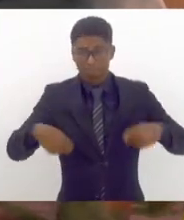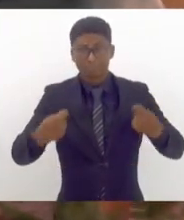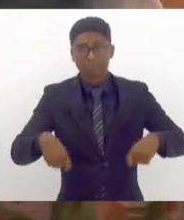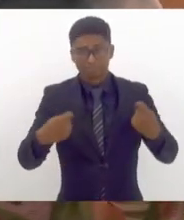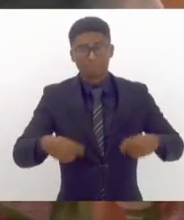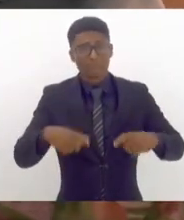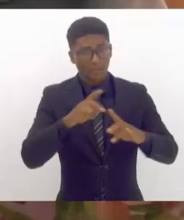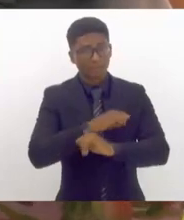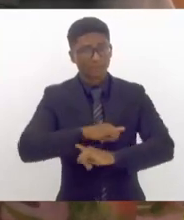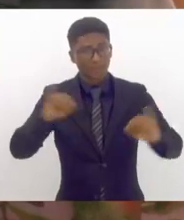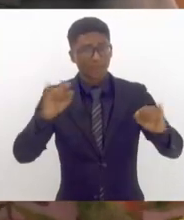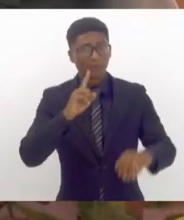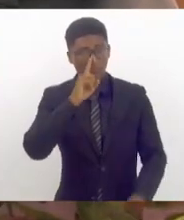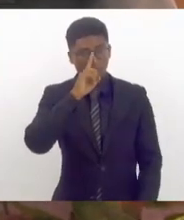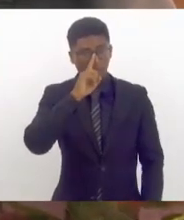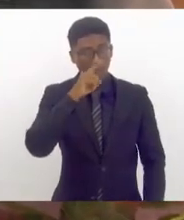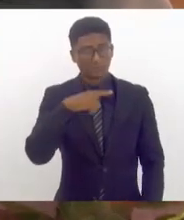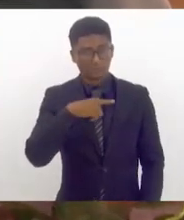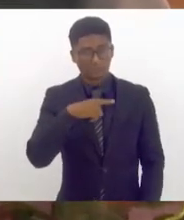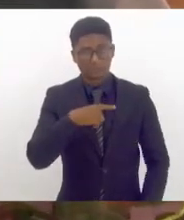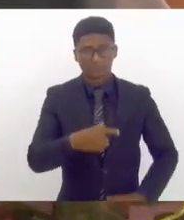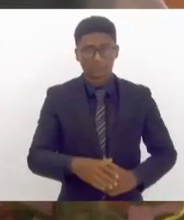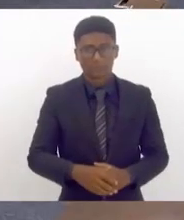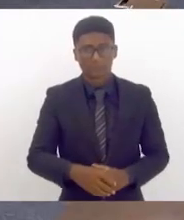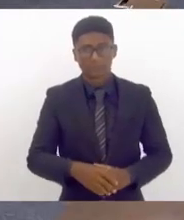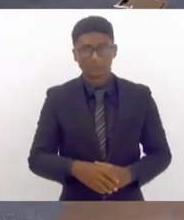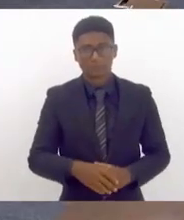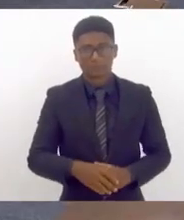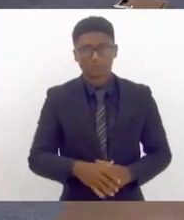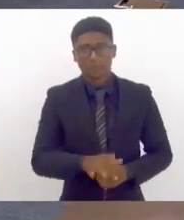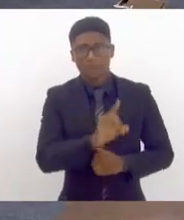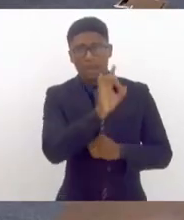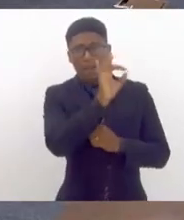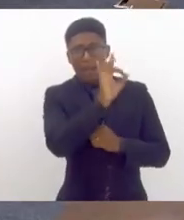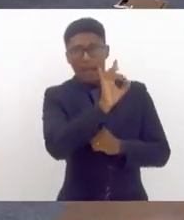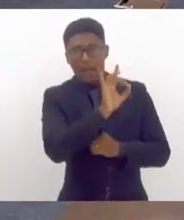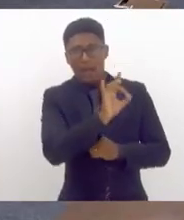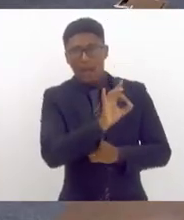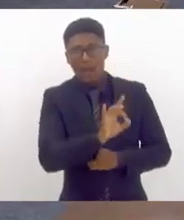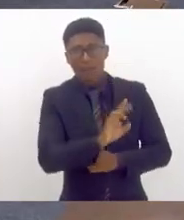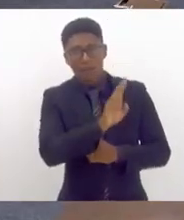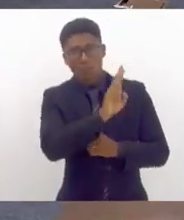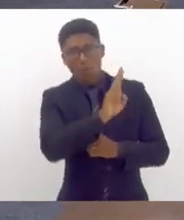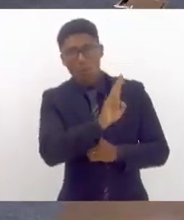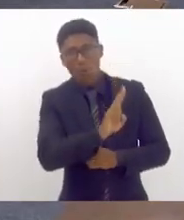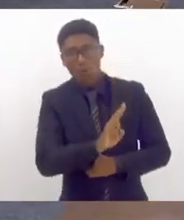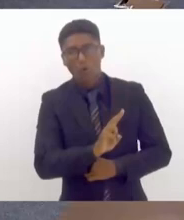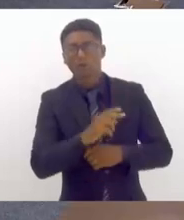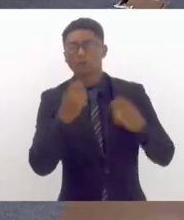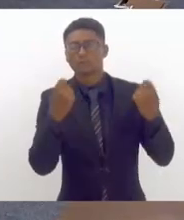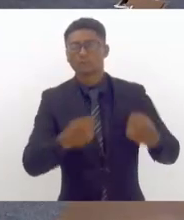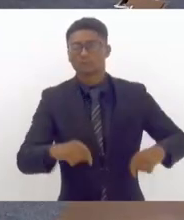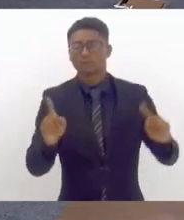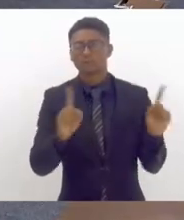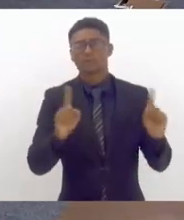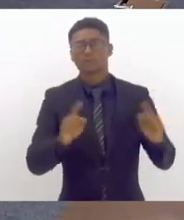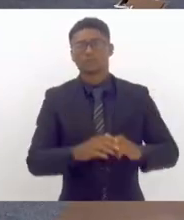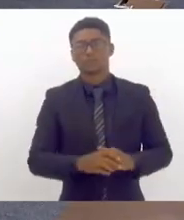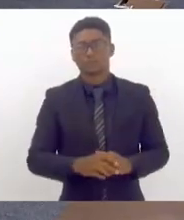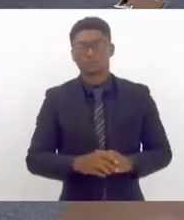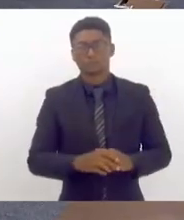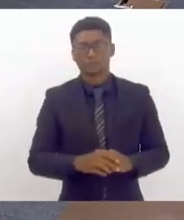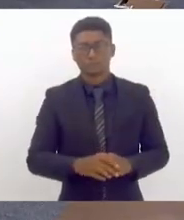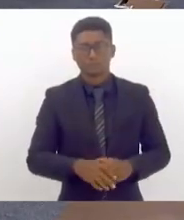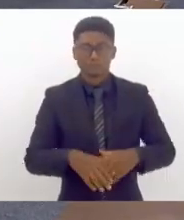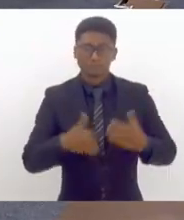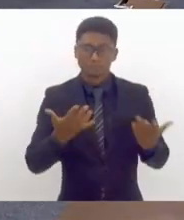do risco que têm. Não precisa nominar um a um, nem nenhuma substância. Então, eu acho que a